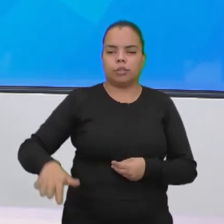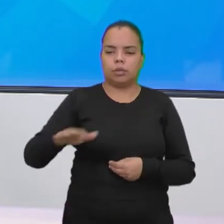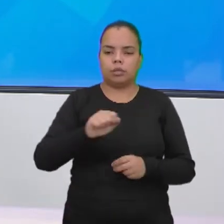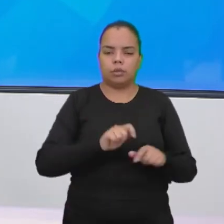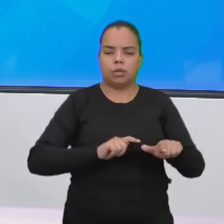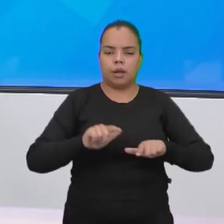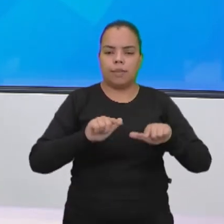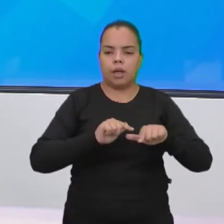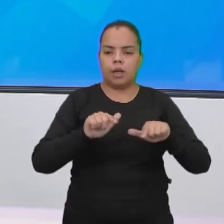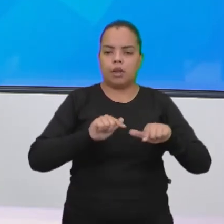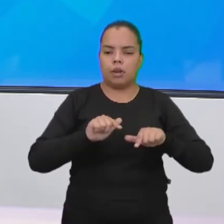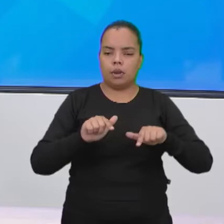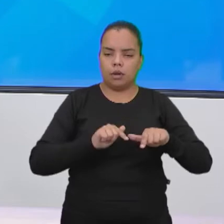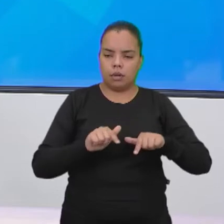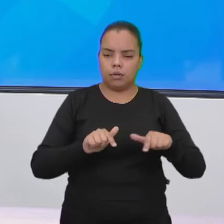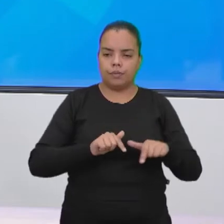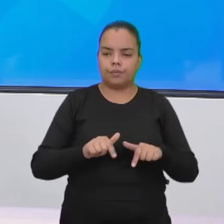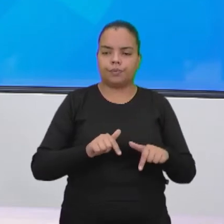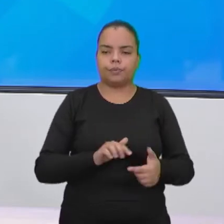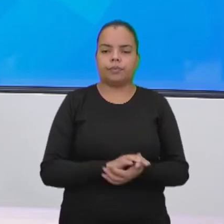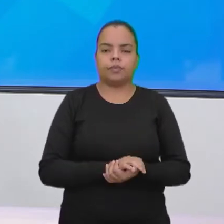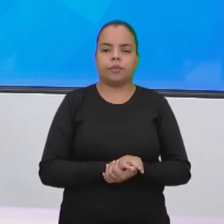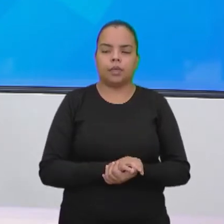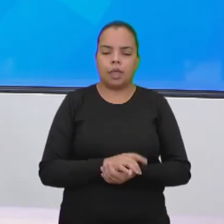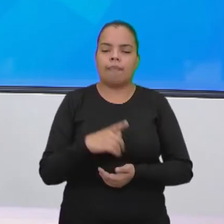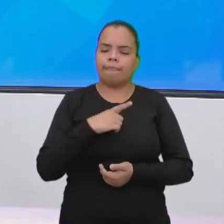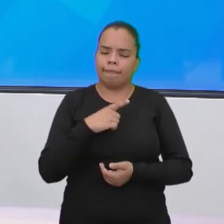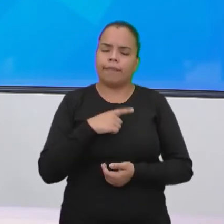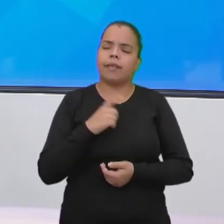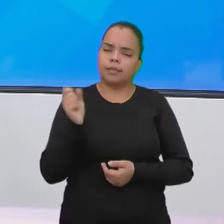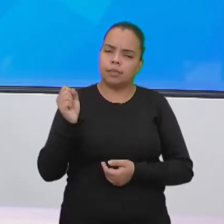As mulheres ter sim, né, uma maior flexibilidade no